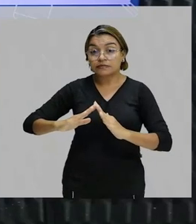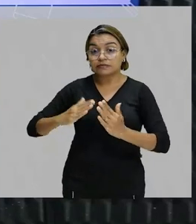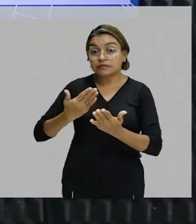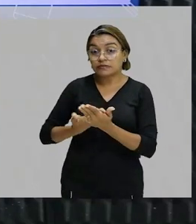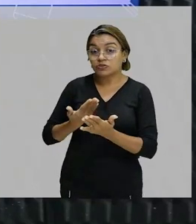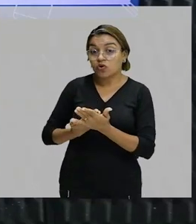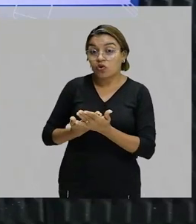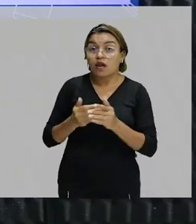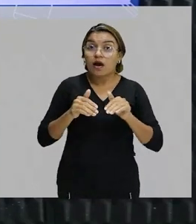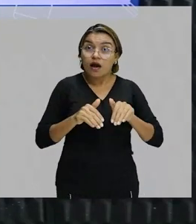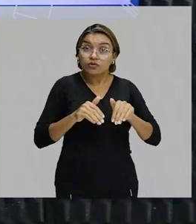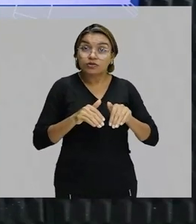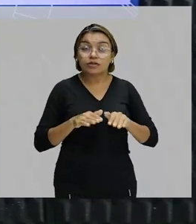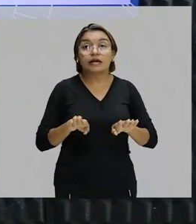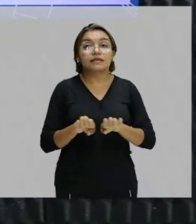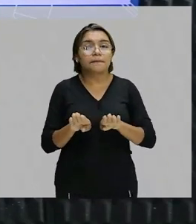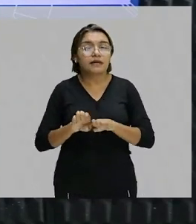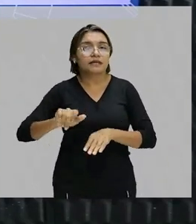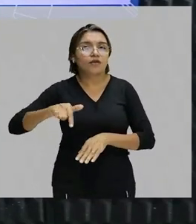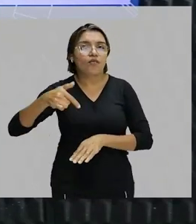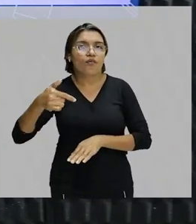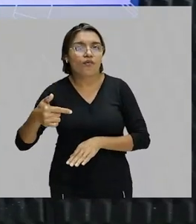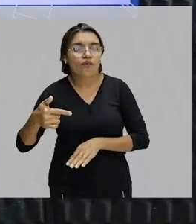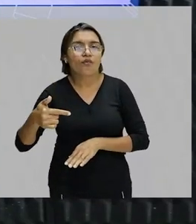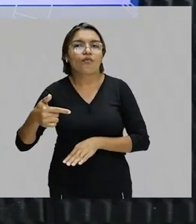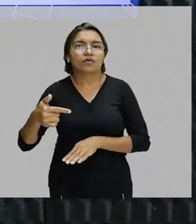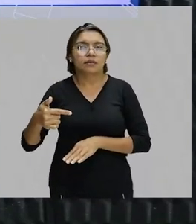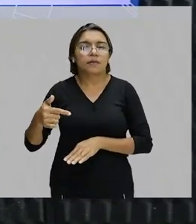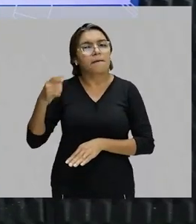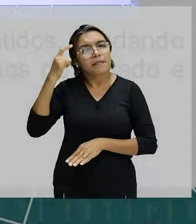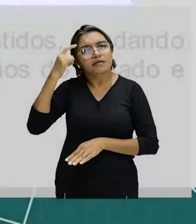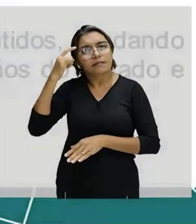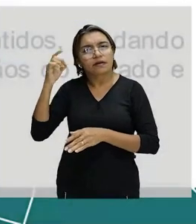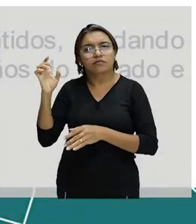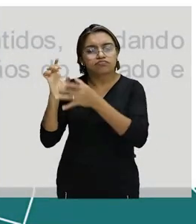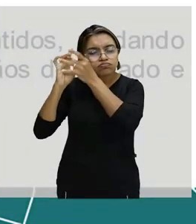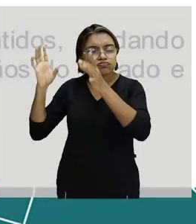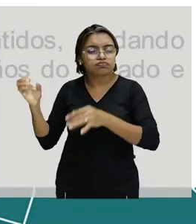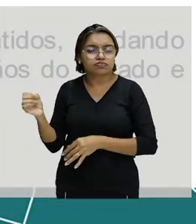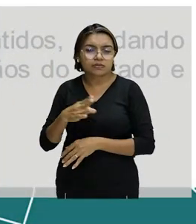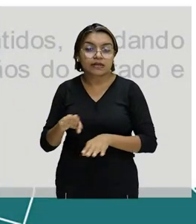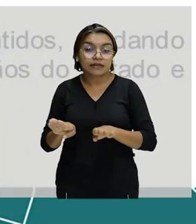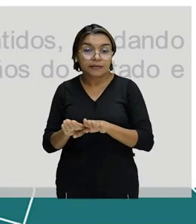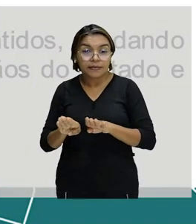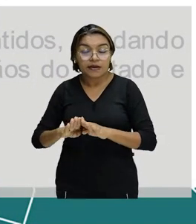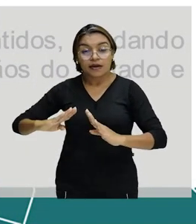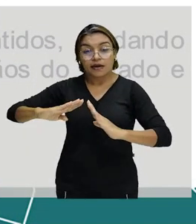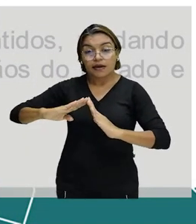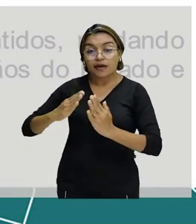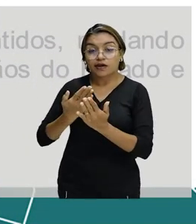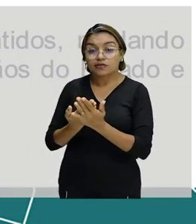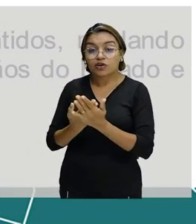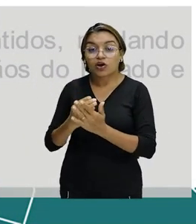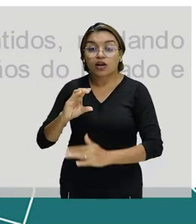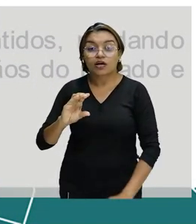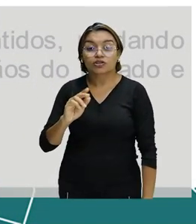Economia outra corrente do pensamento neoliberal que muito se destacou é a chamada escola de Chicago